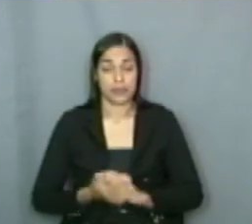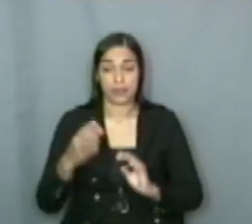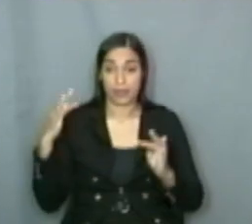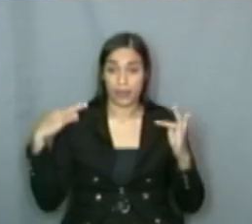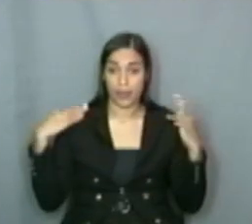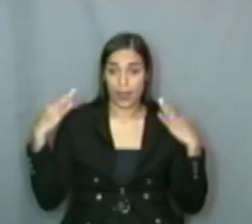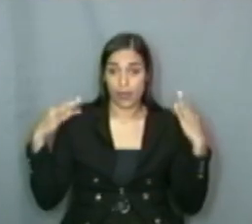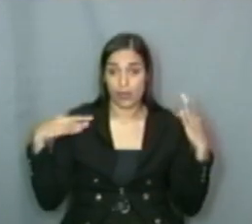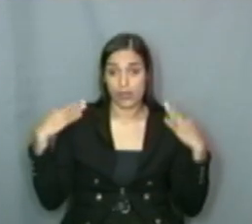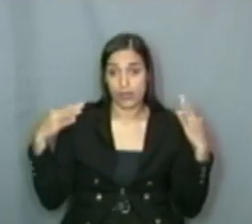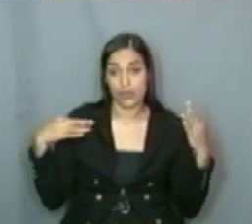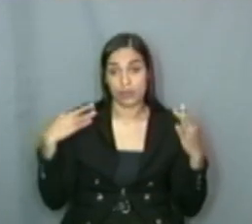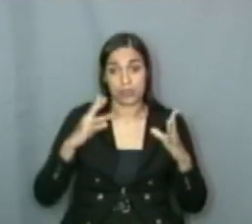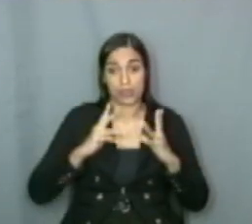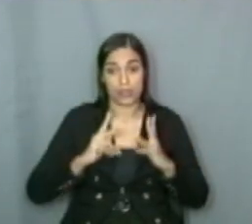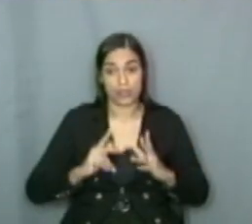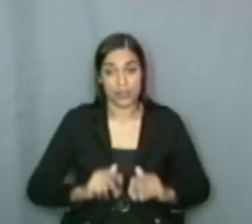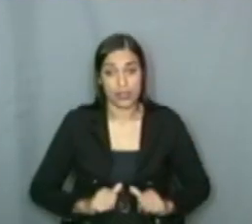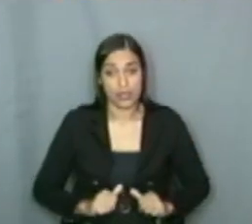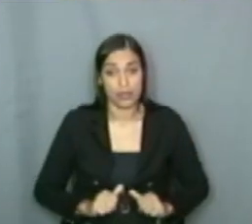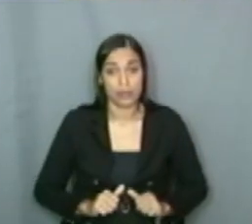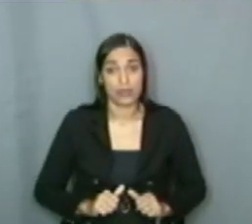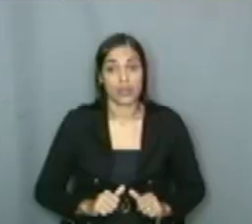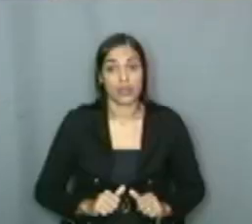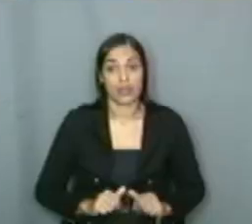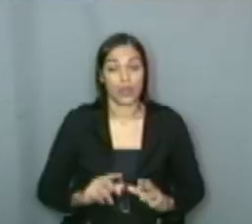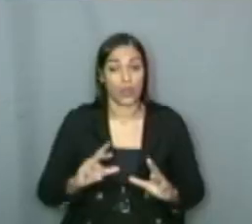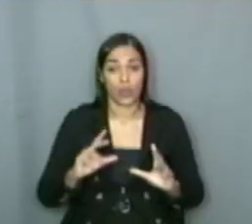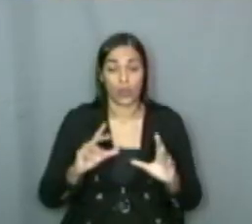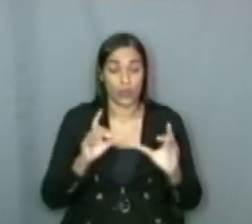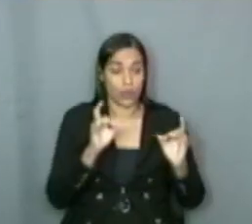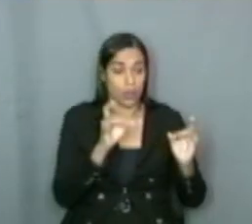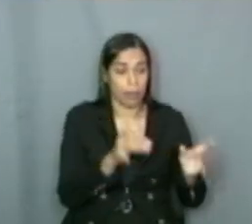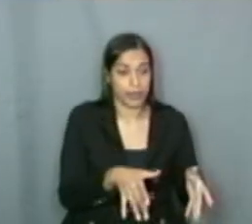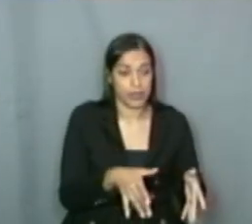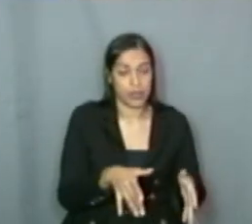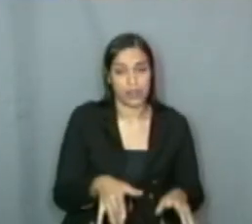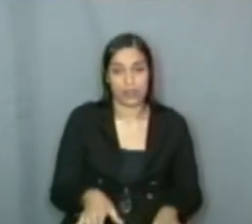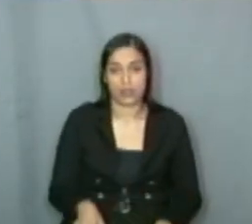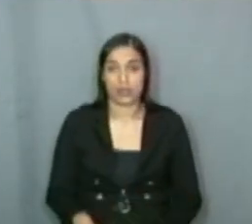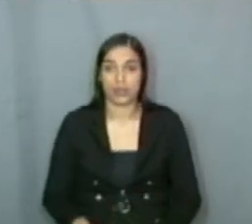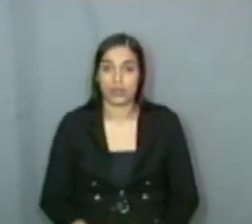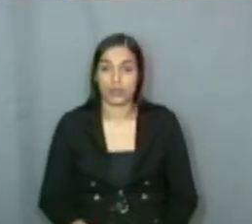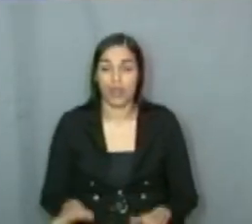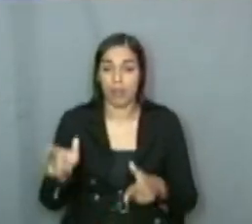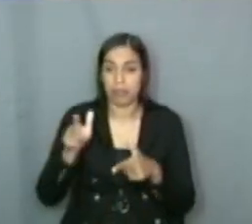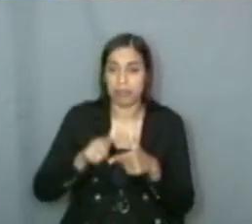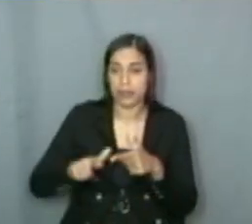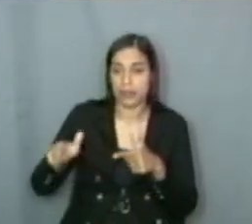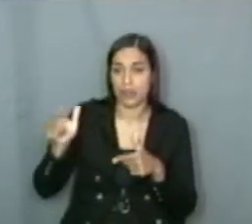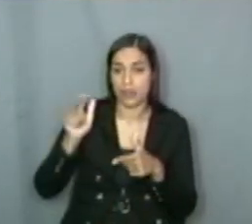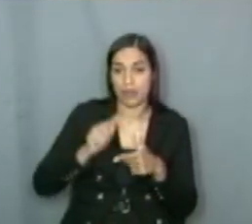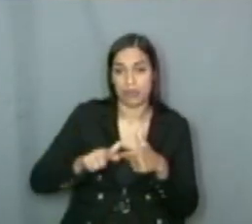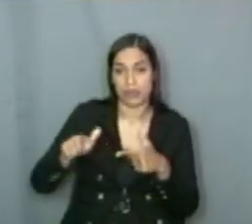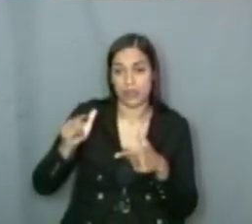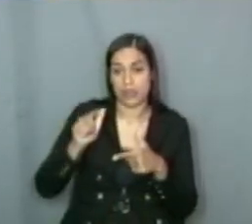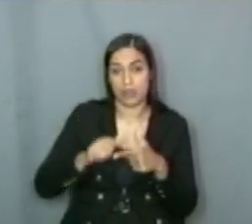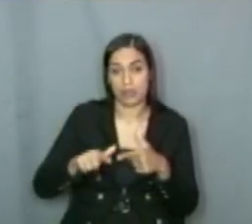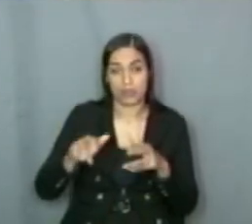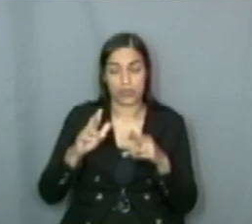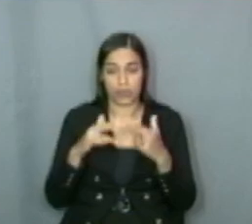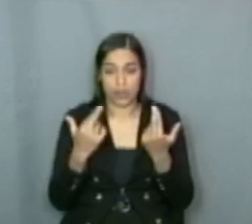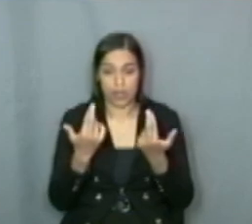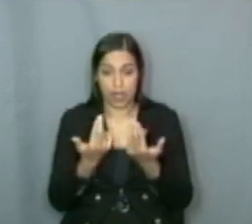turismo, saneamento básico, tudo eu abordei agora. Problemas que todas as sessões